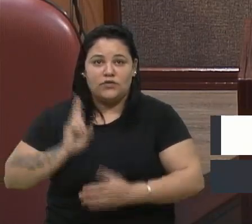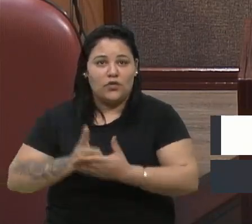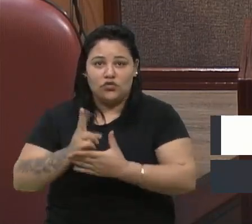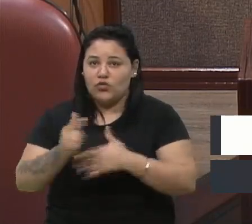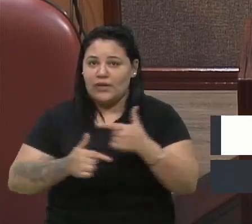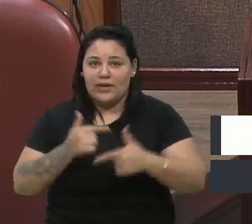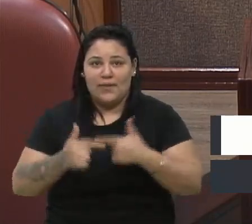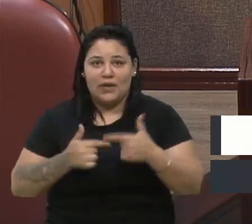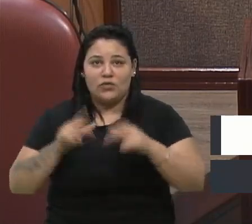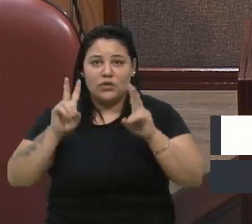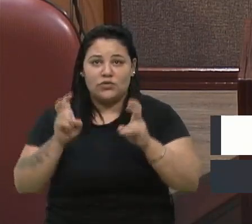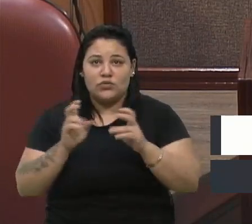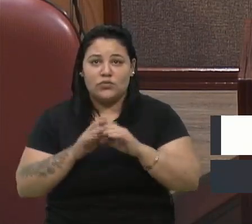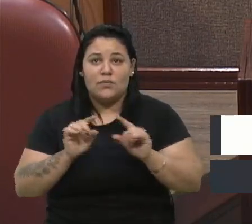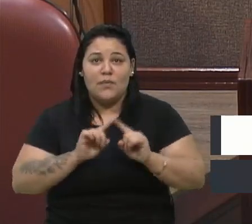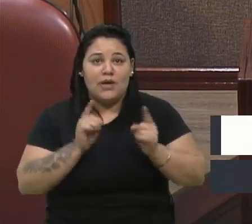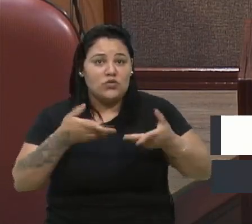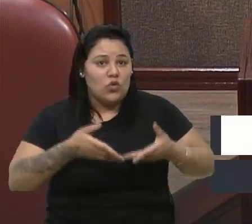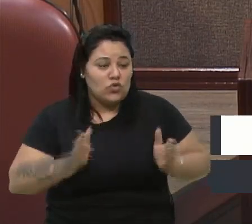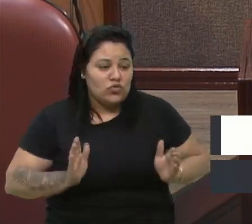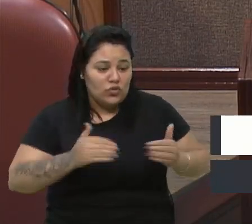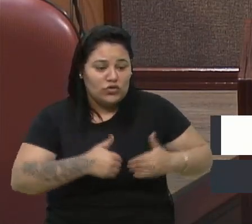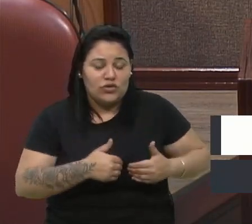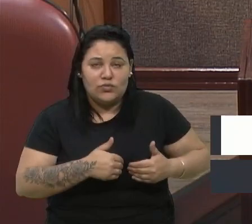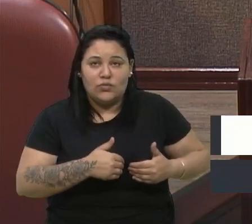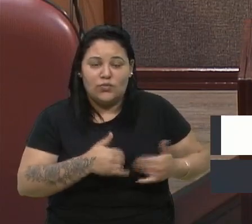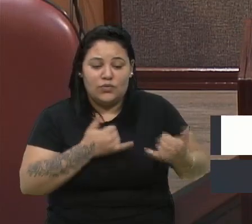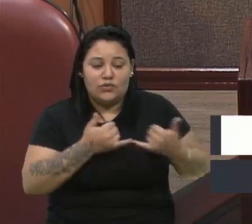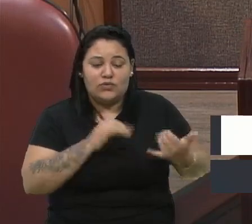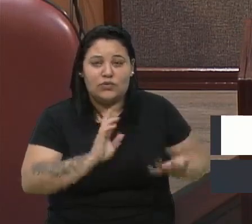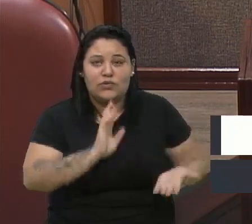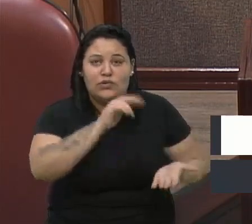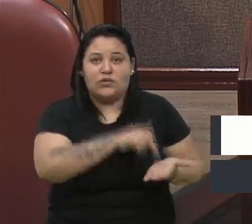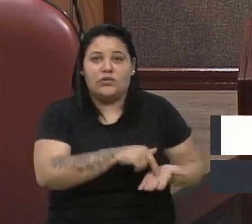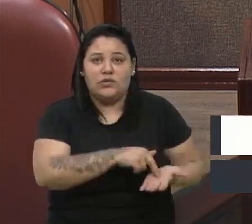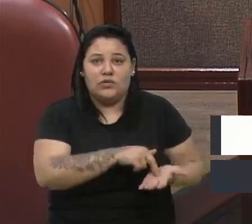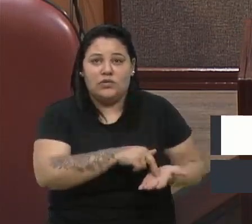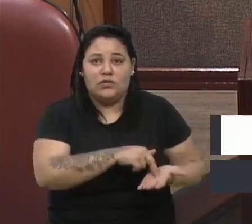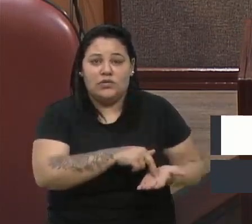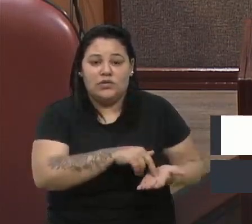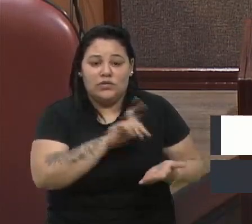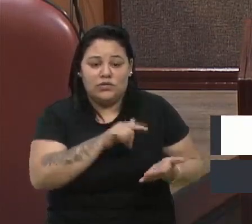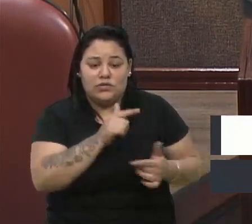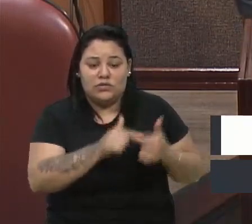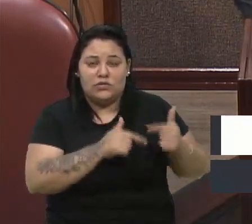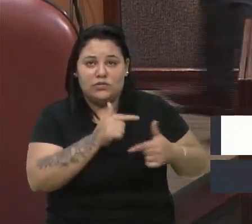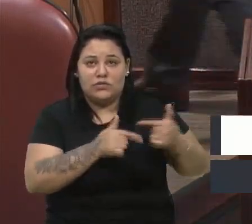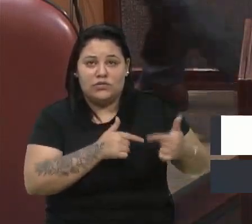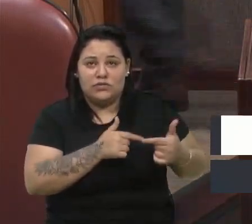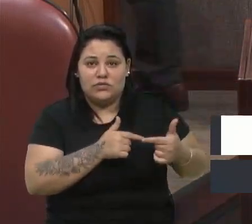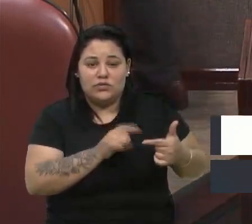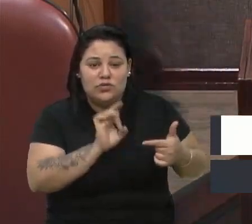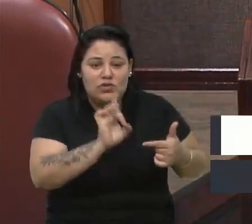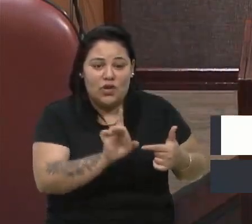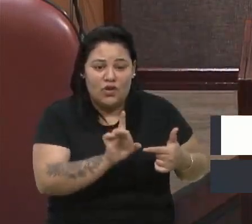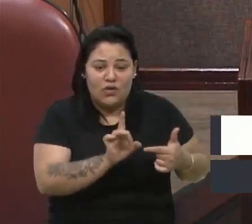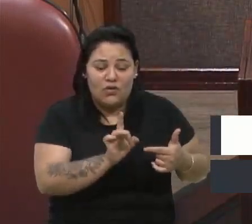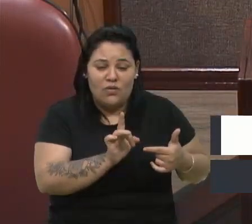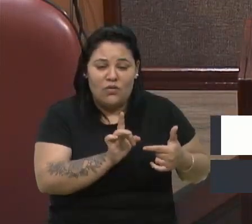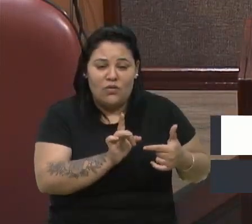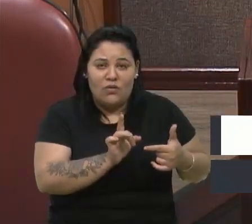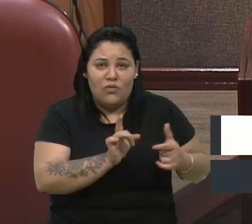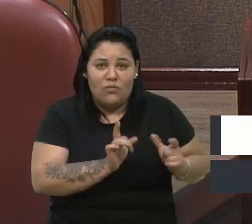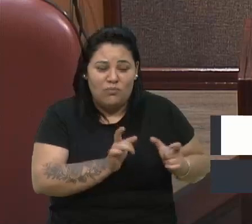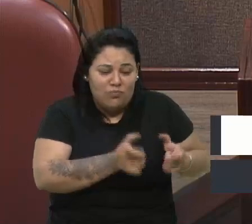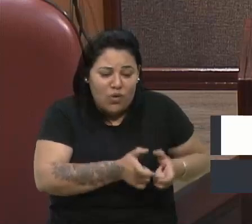tema. Só que hoje, no autismo, a realidade é, nós trabalhamos apenas um pedaço da pessoa com deficiência. Nós estamos falando